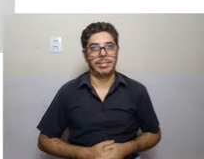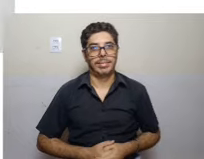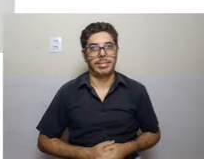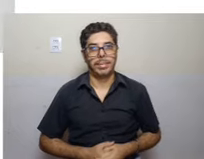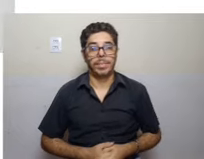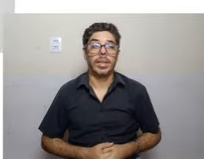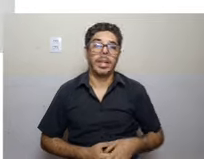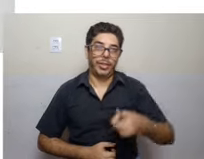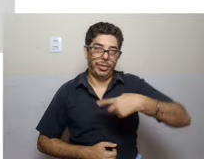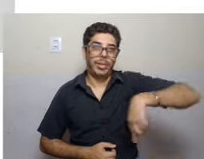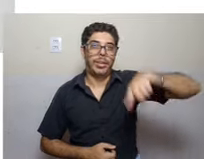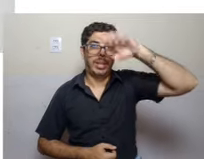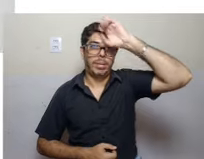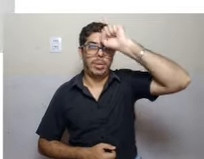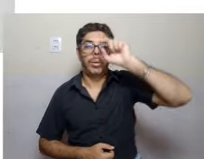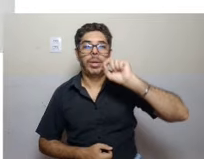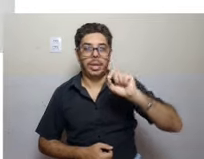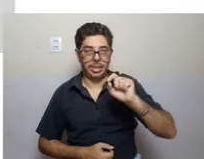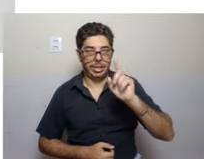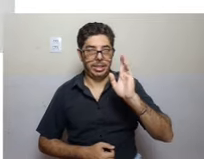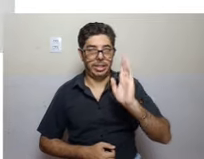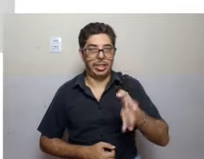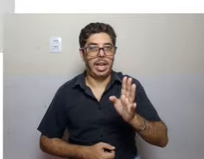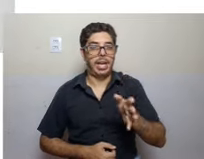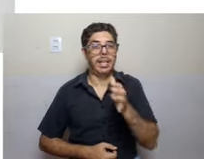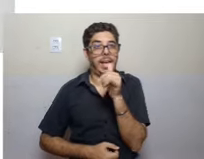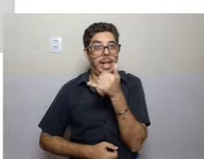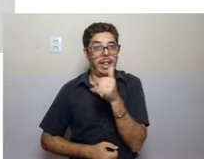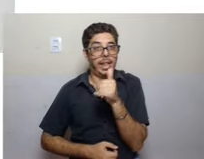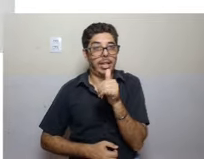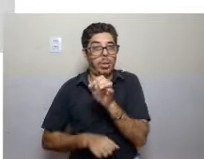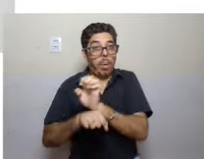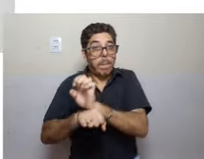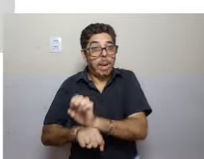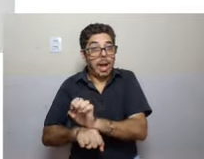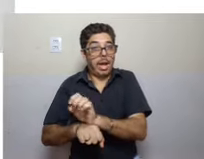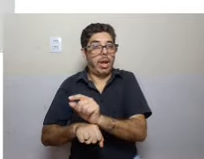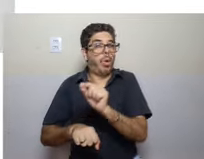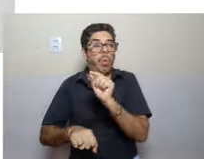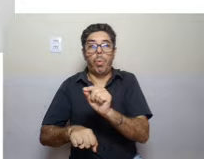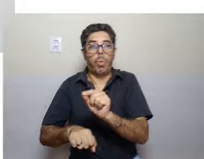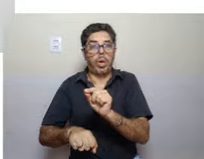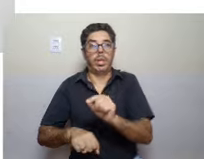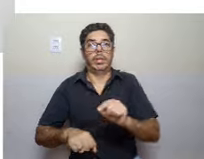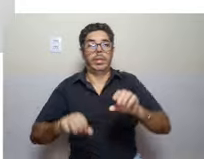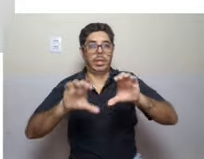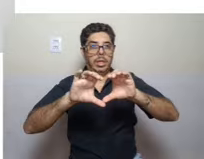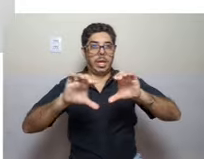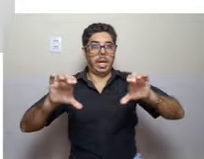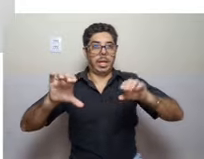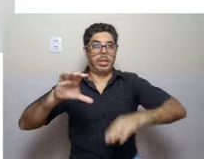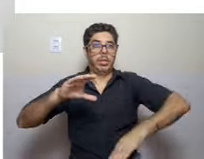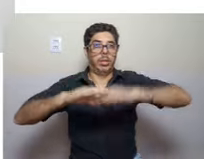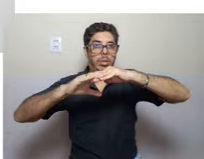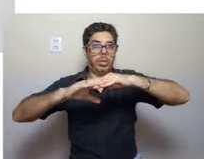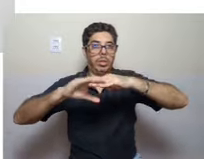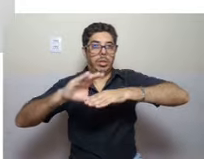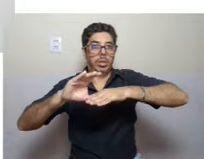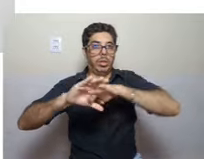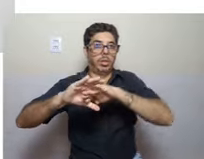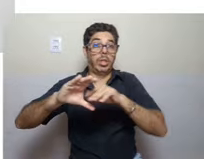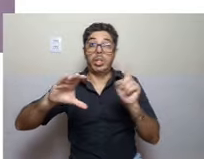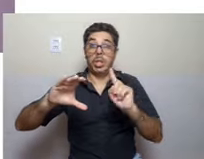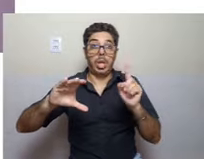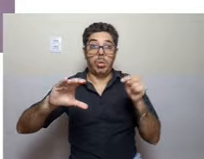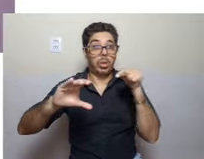Vimos que na eletrostática uma carga elétrica se distribui apenas na superfície de um condutor. Ela não permanece no interior do